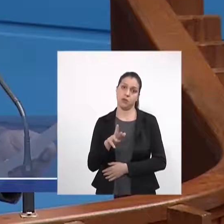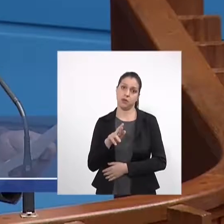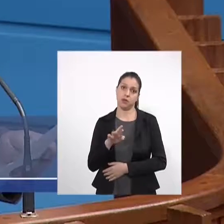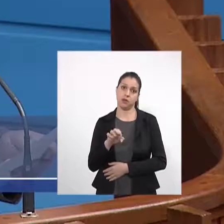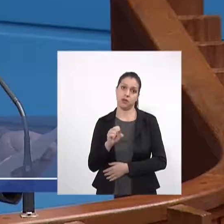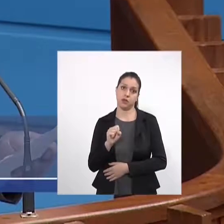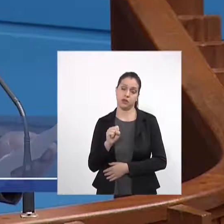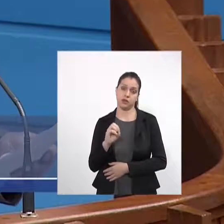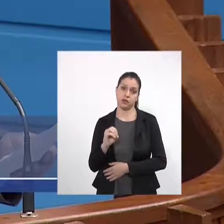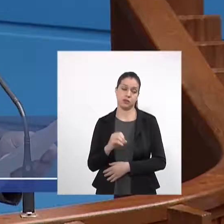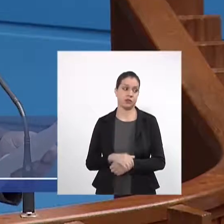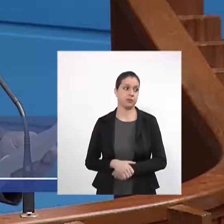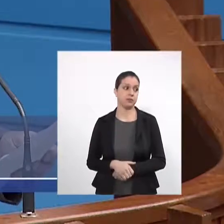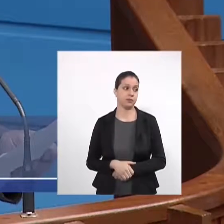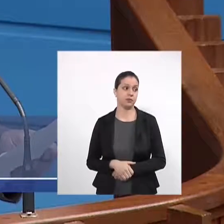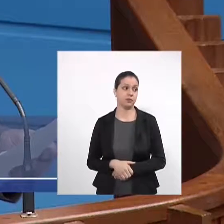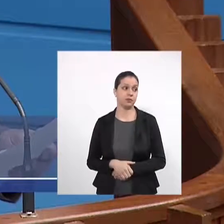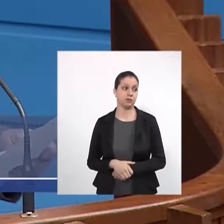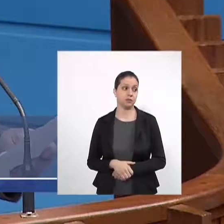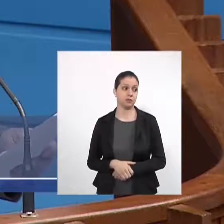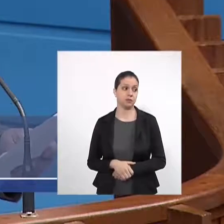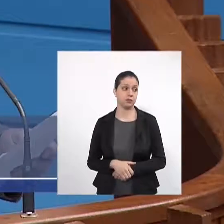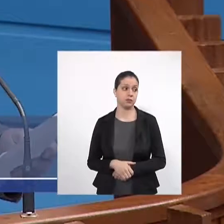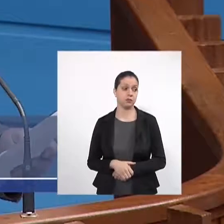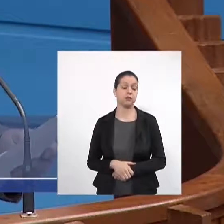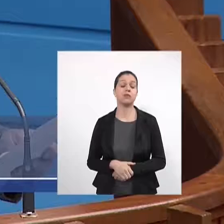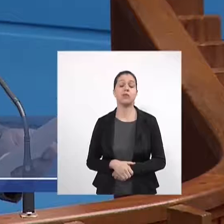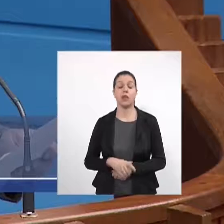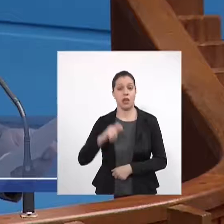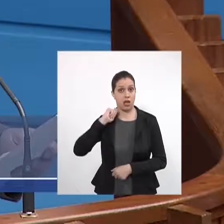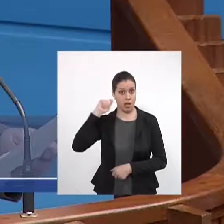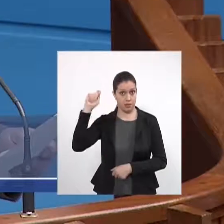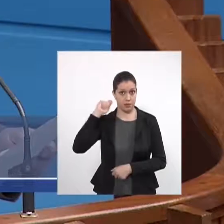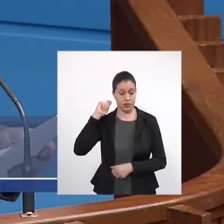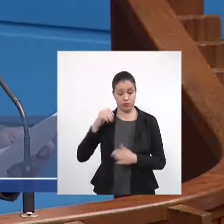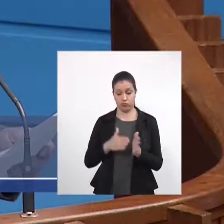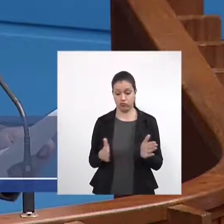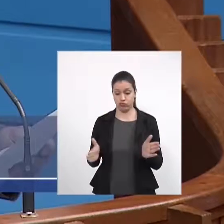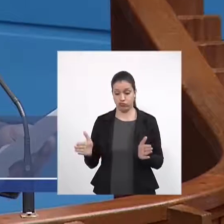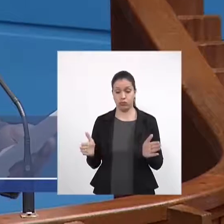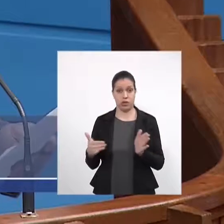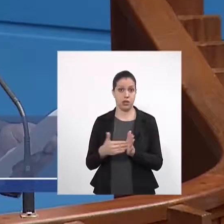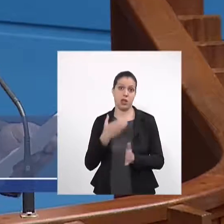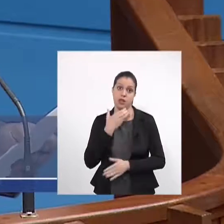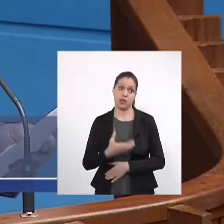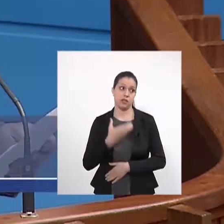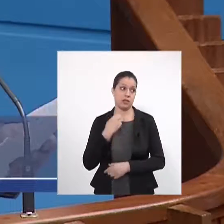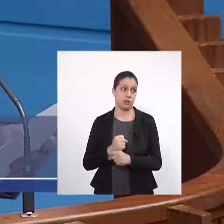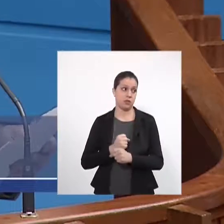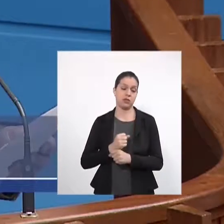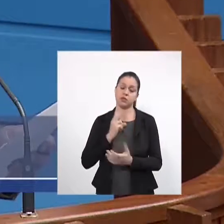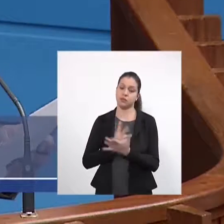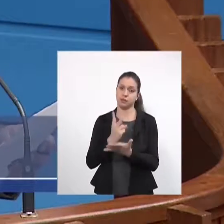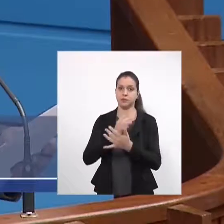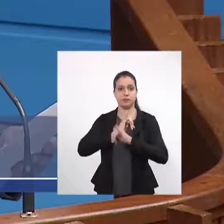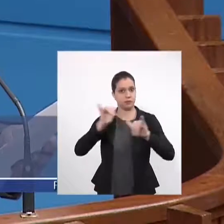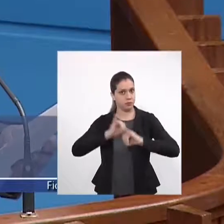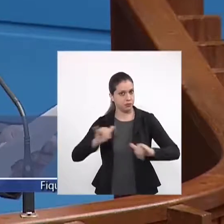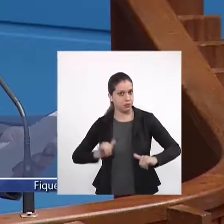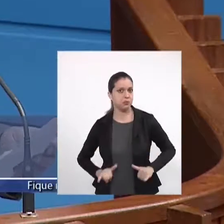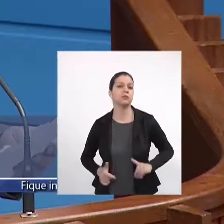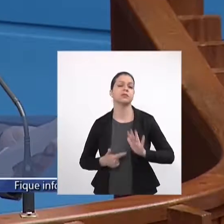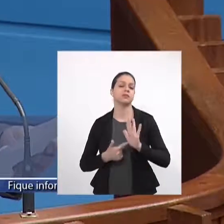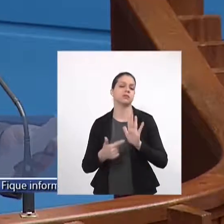Marcha de Dourados para o Progresso. De abril a dezembro daquele ano, as notícias sobre a cidade promissora foram relatadas pelo